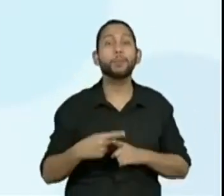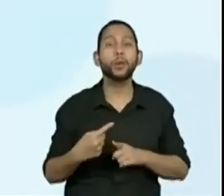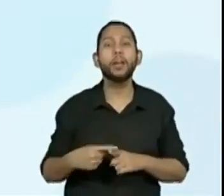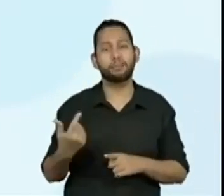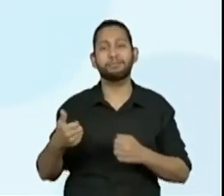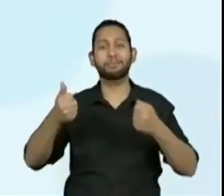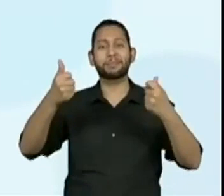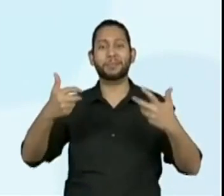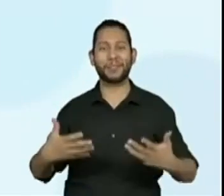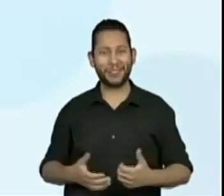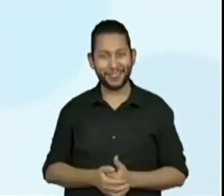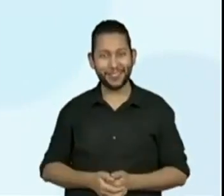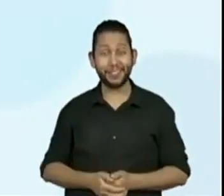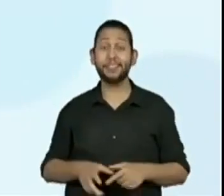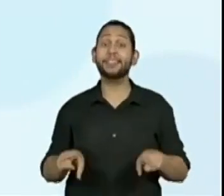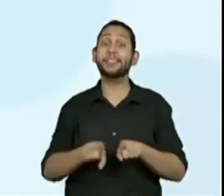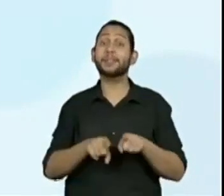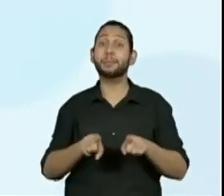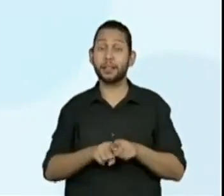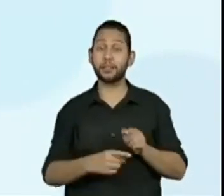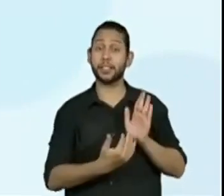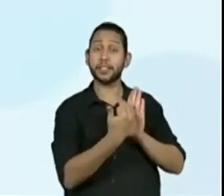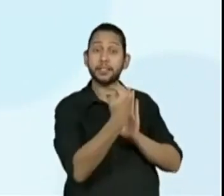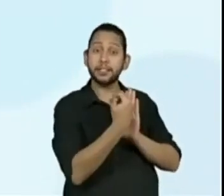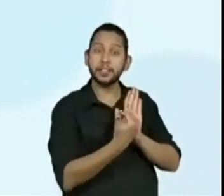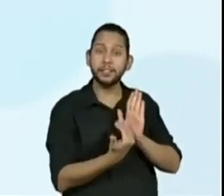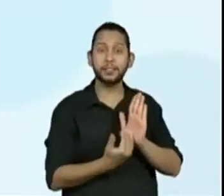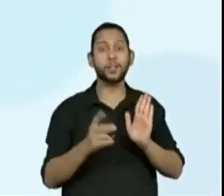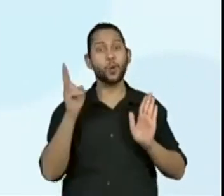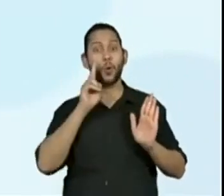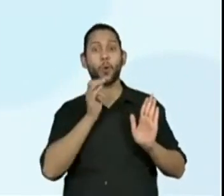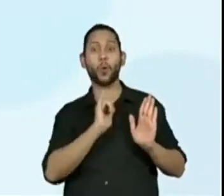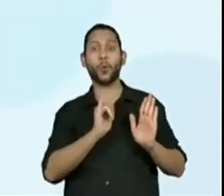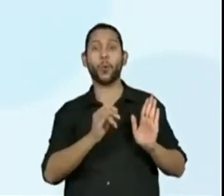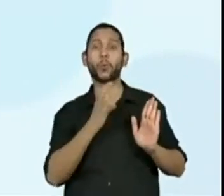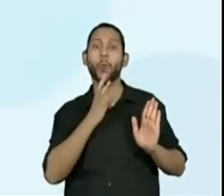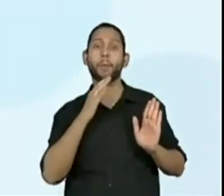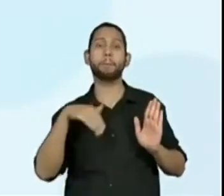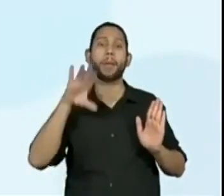uma lista dos contos tradicionais que são mais conhecidos.